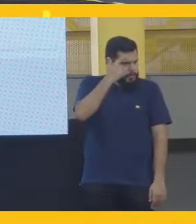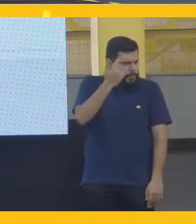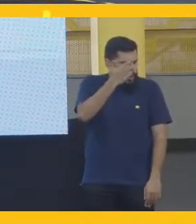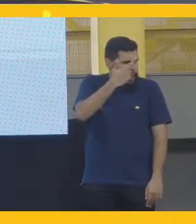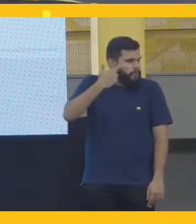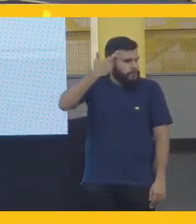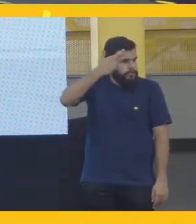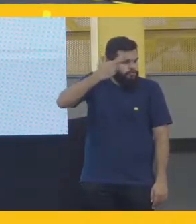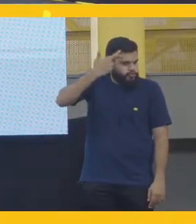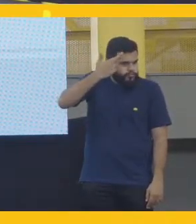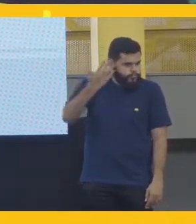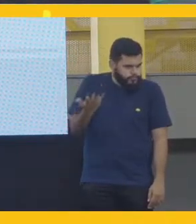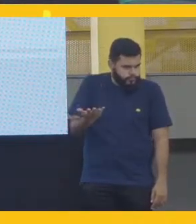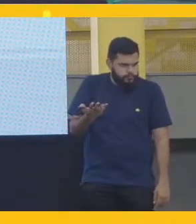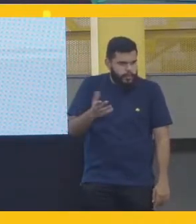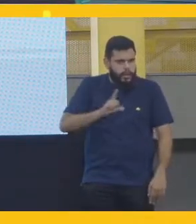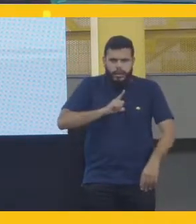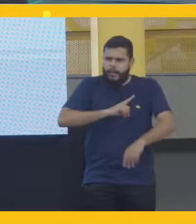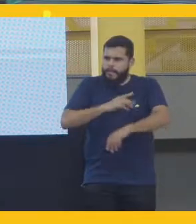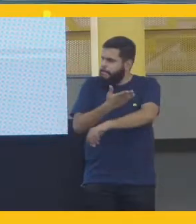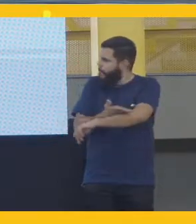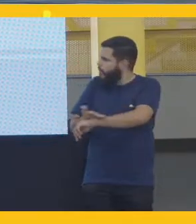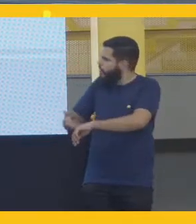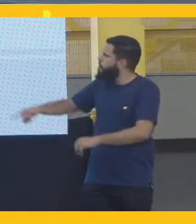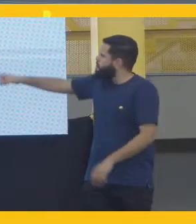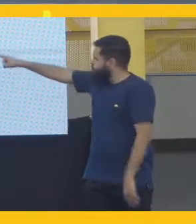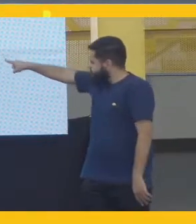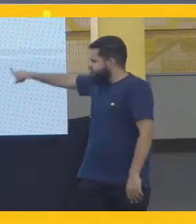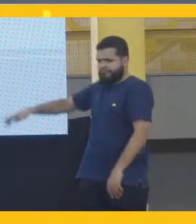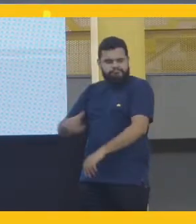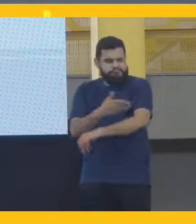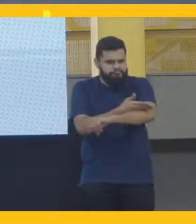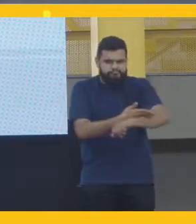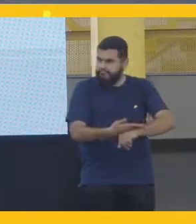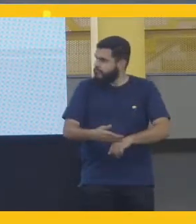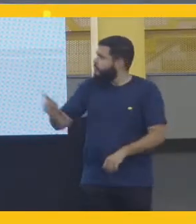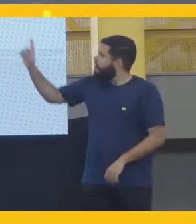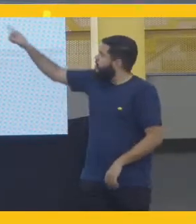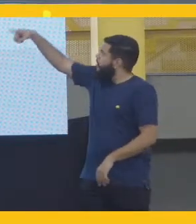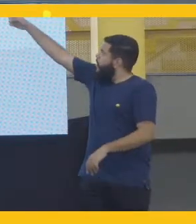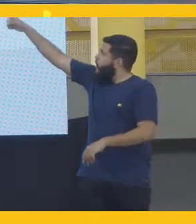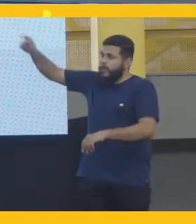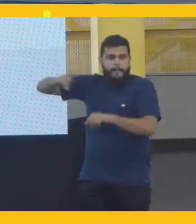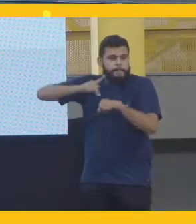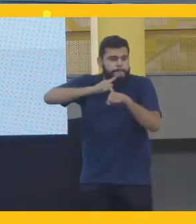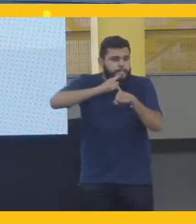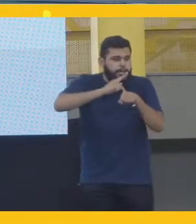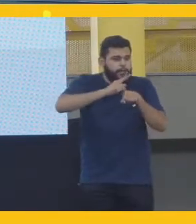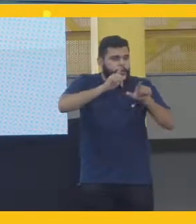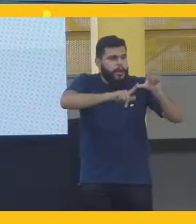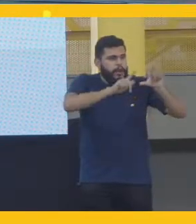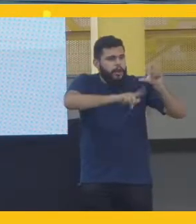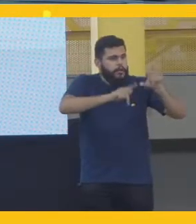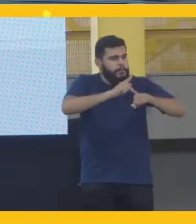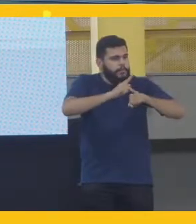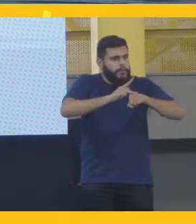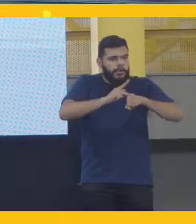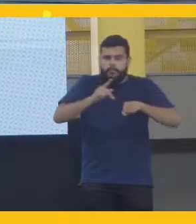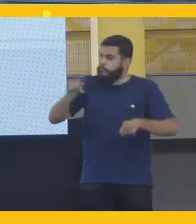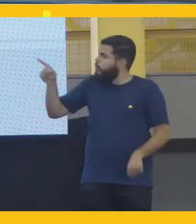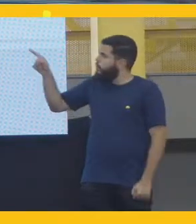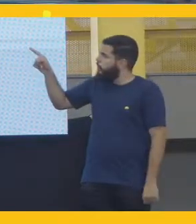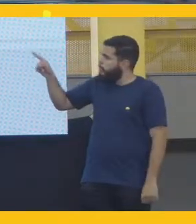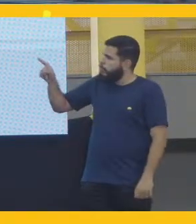fala muito em cor branca. Aqui a gente tem o branco e ali o preto nas letras. Mas o que